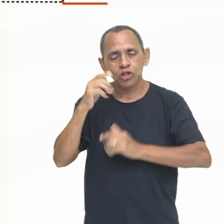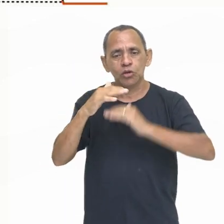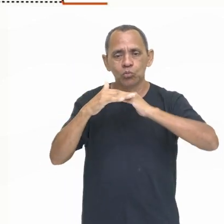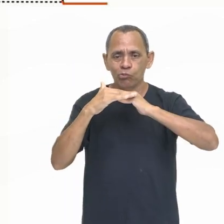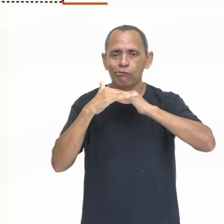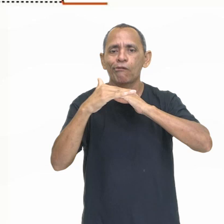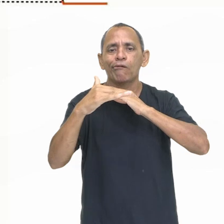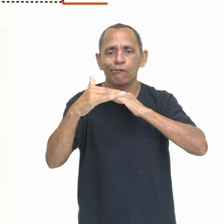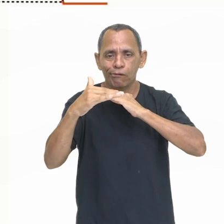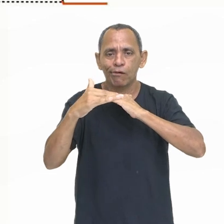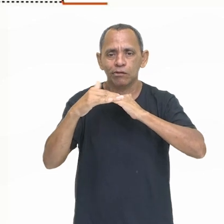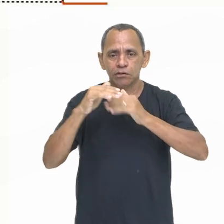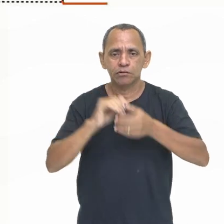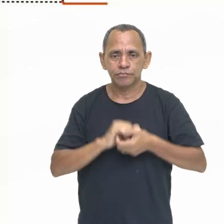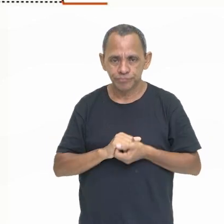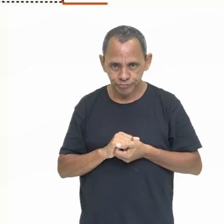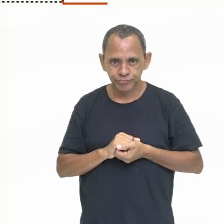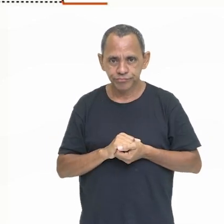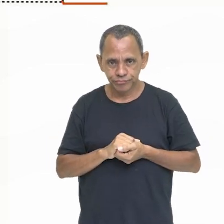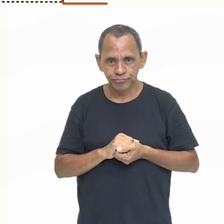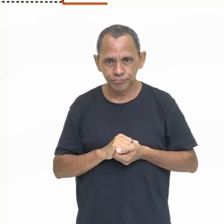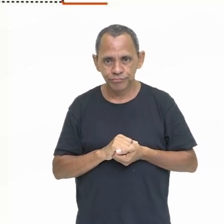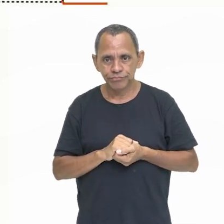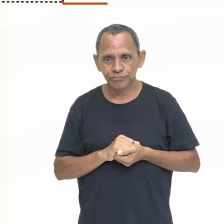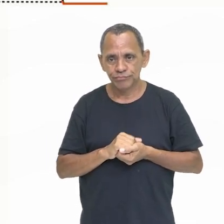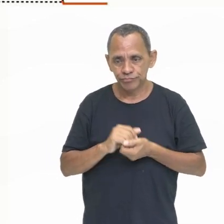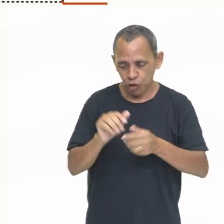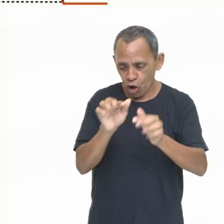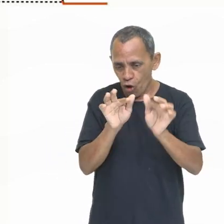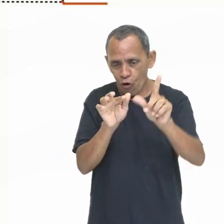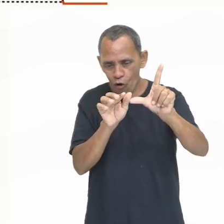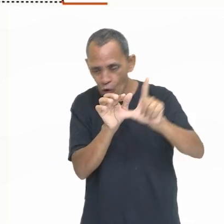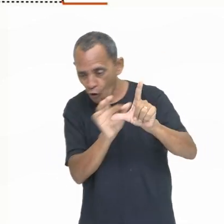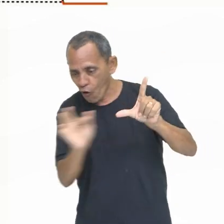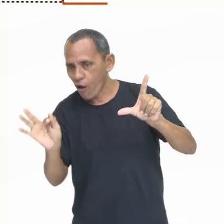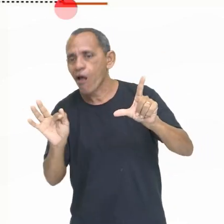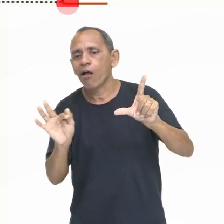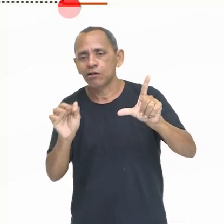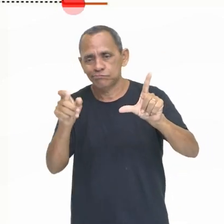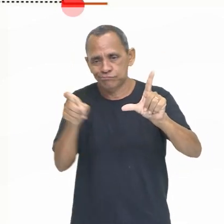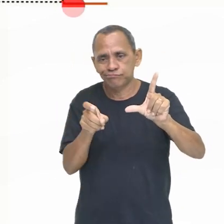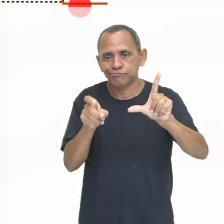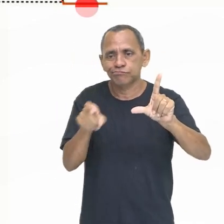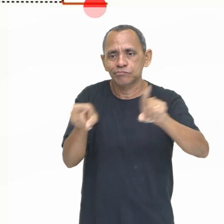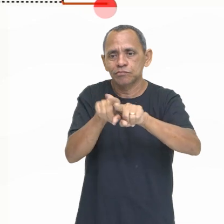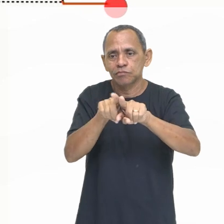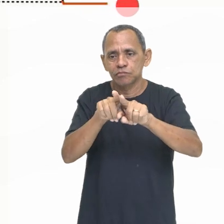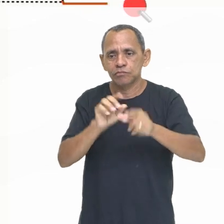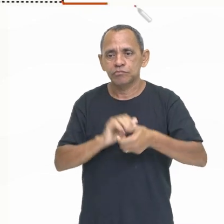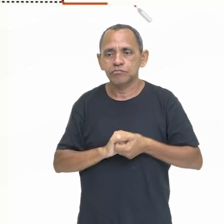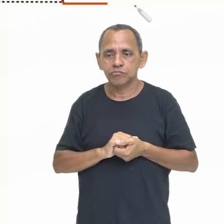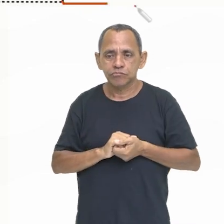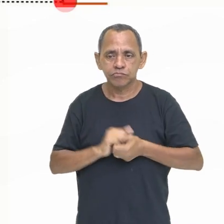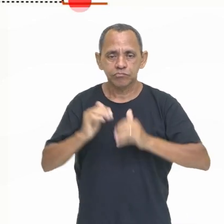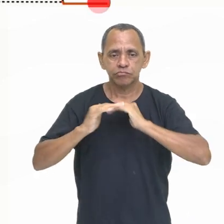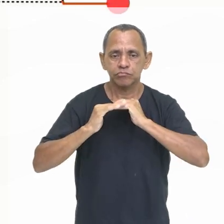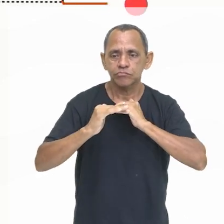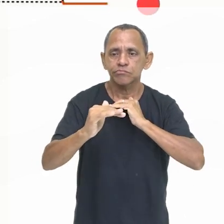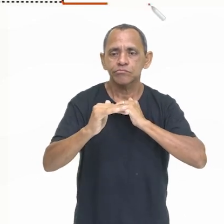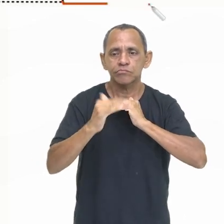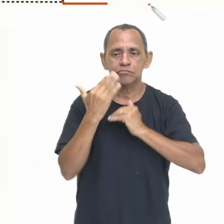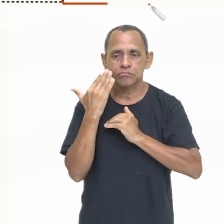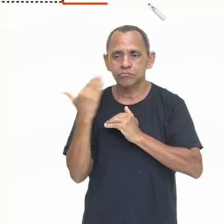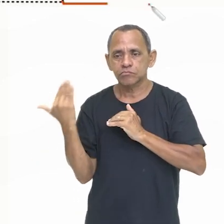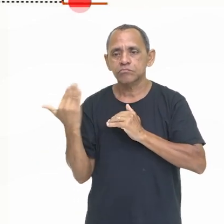paralela ao eixo x, certo? Então, nesse caso, para esse gráfico será constante, ó, daqui em diante, ó, tende